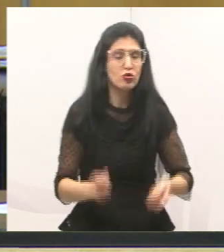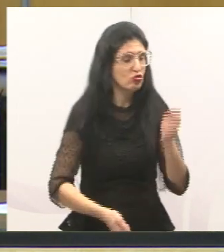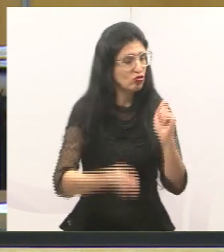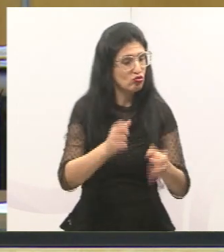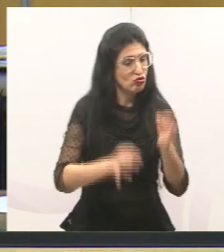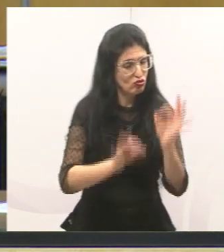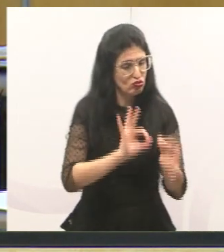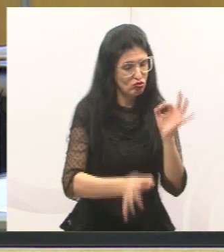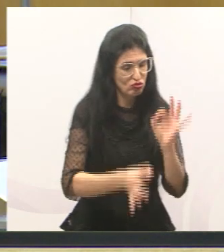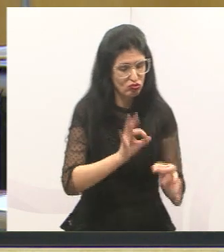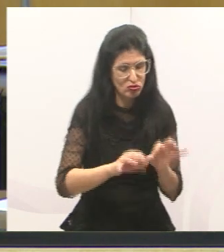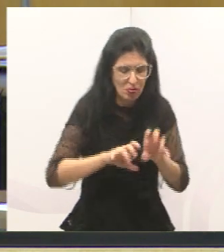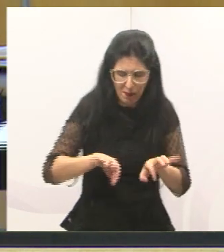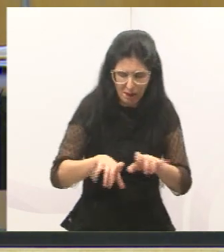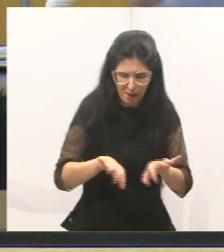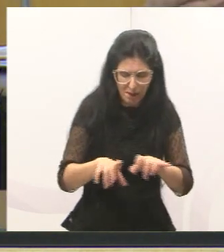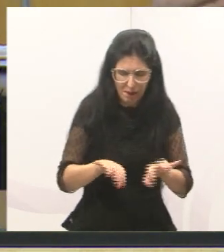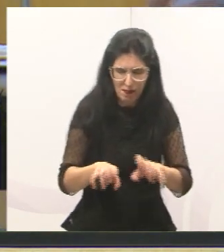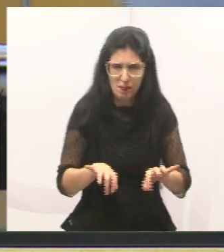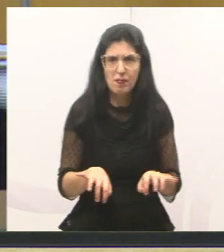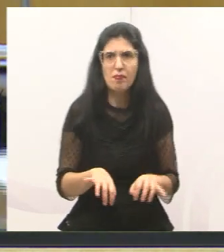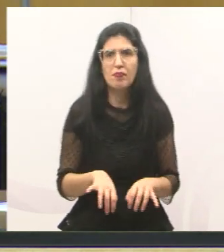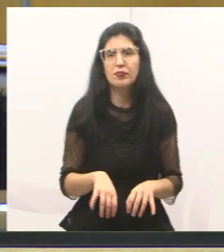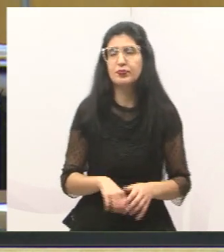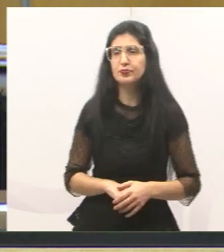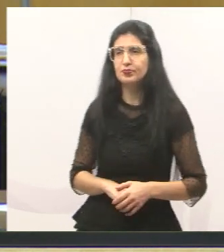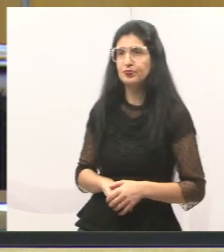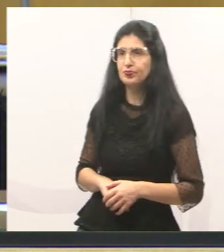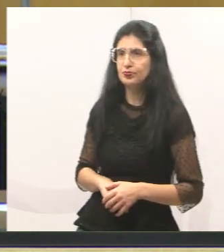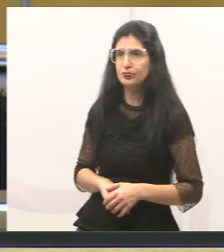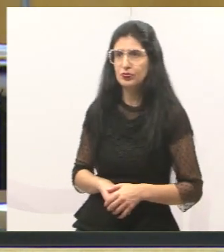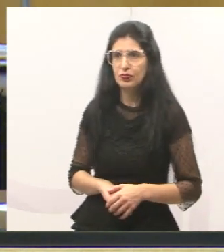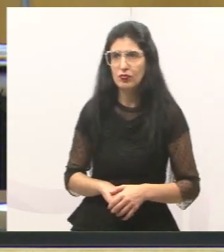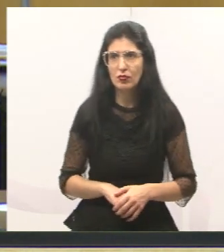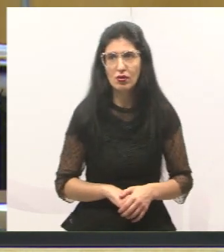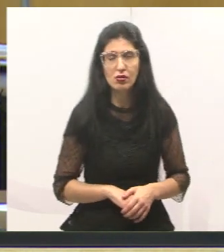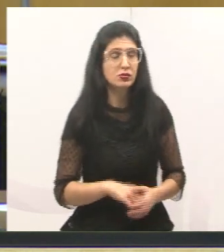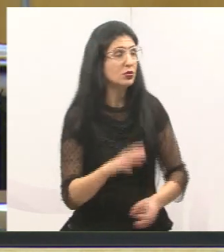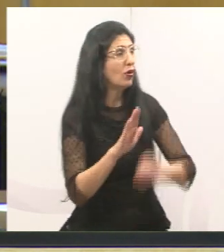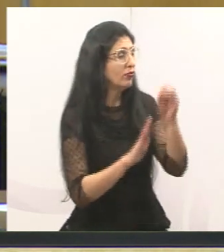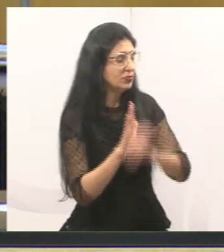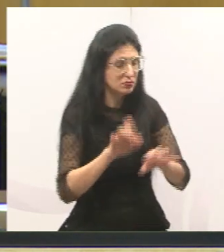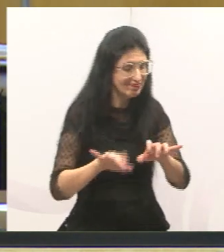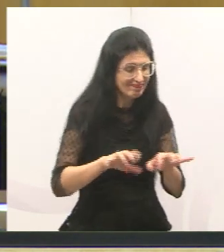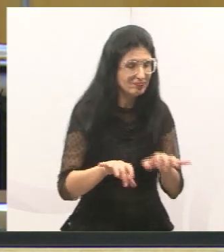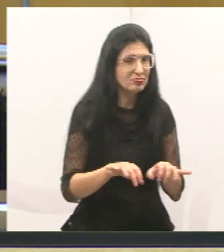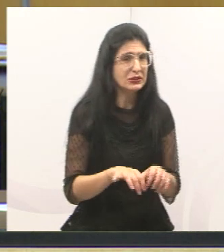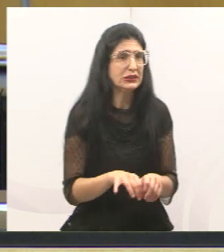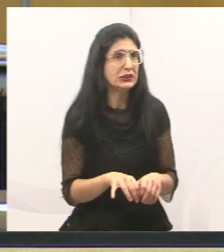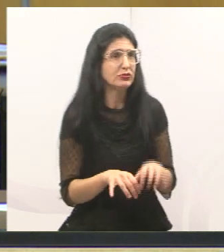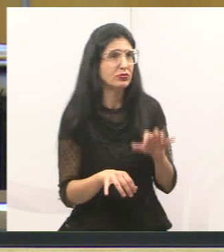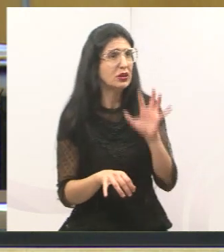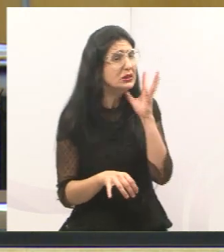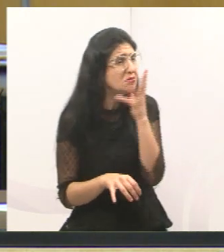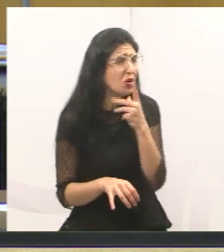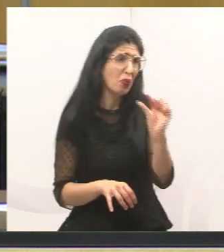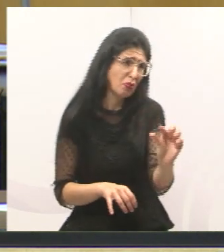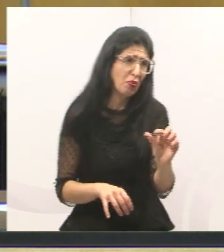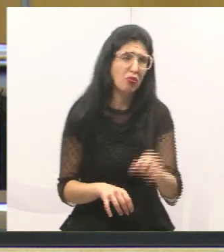um parecer sobre esse ofício. Então, eu solicito ao plenário para que a gente possa inverter